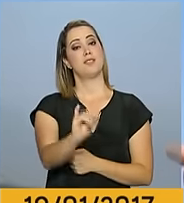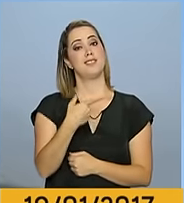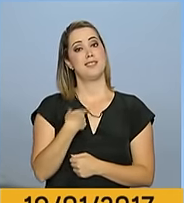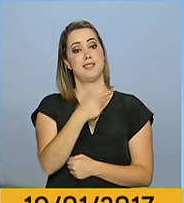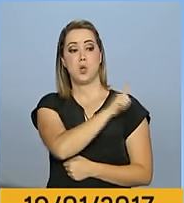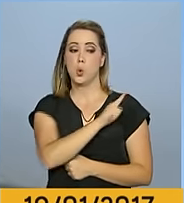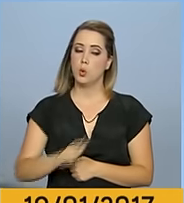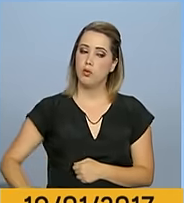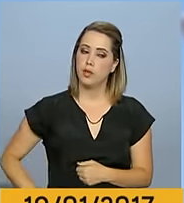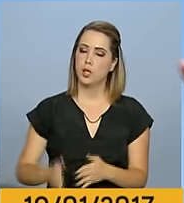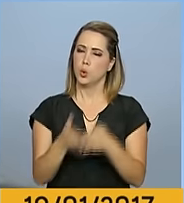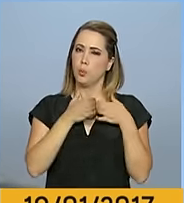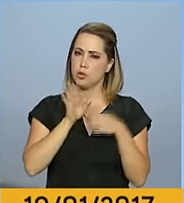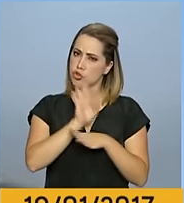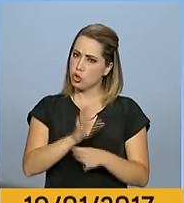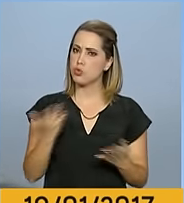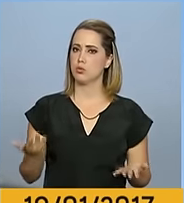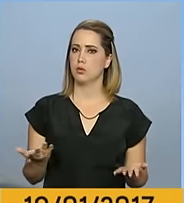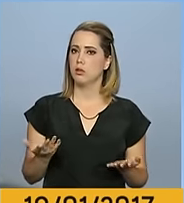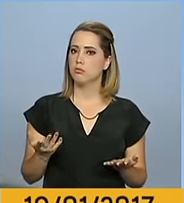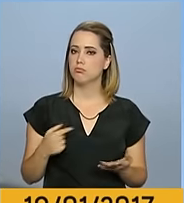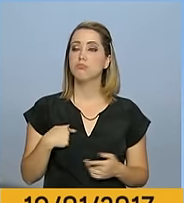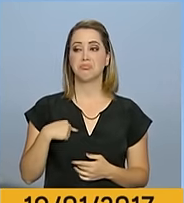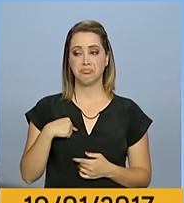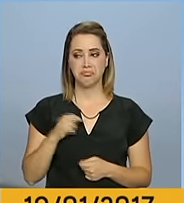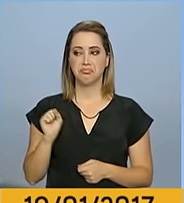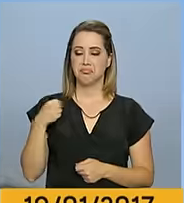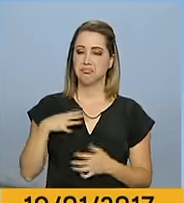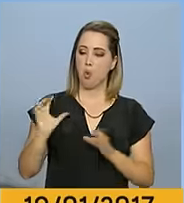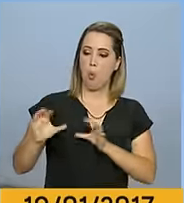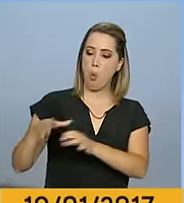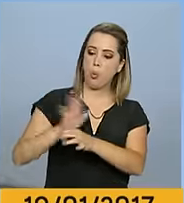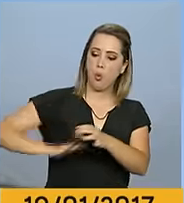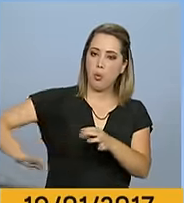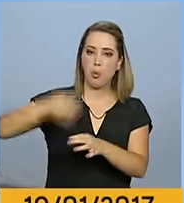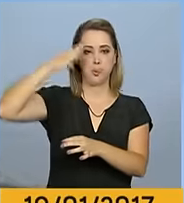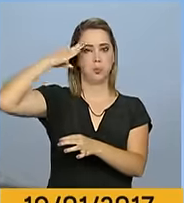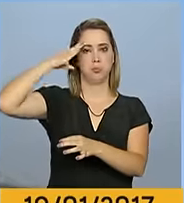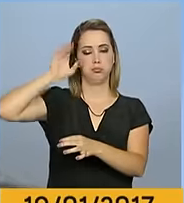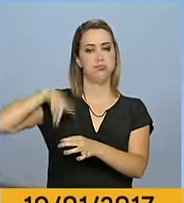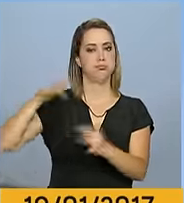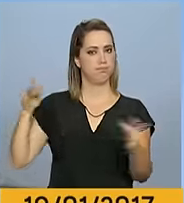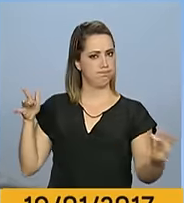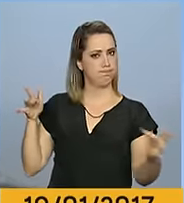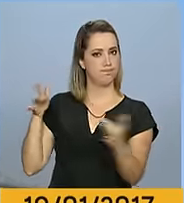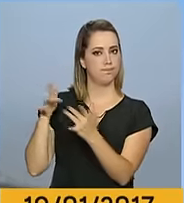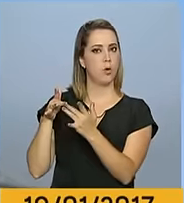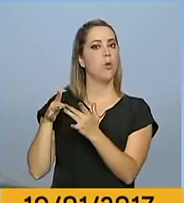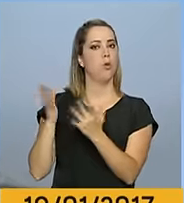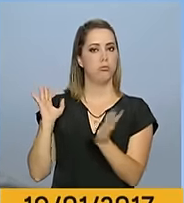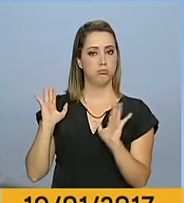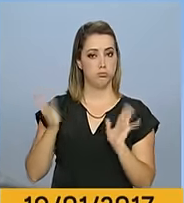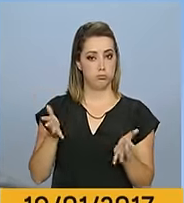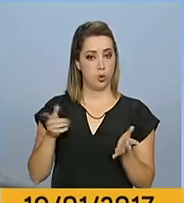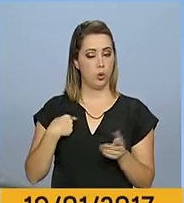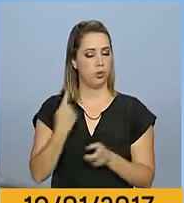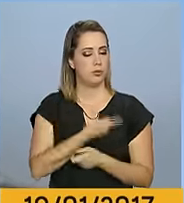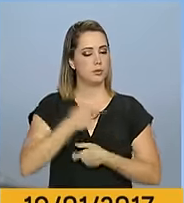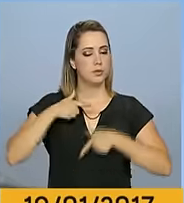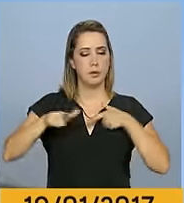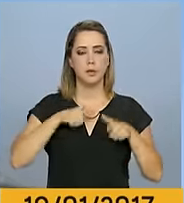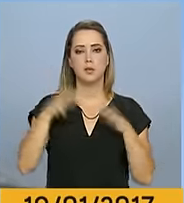solicitar. E imediatamente eles aderiram a esse plano, não é? Então nós estamos fazendo as coisas